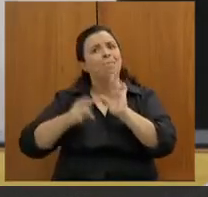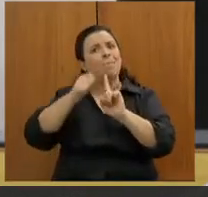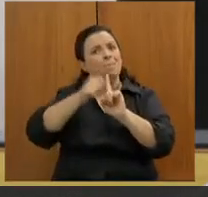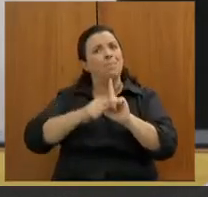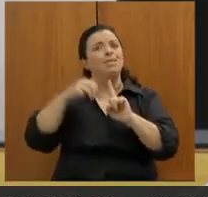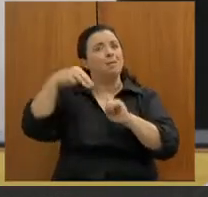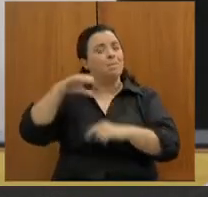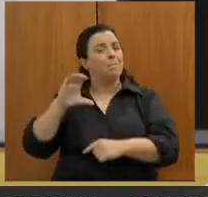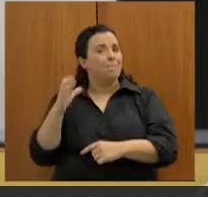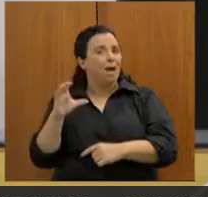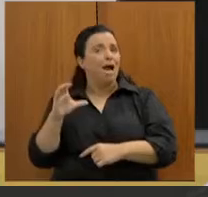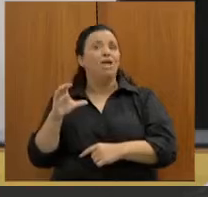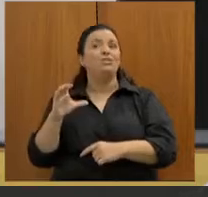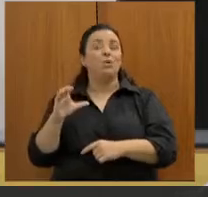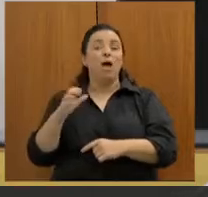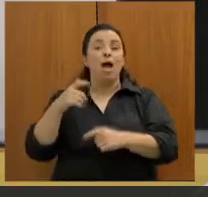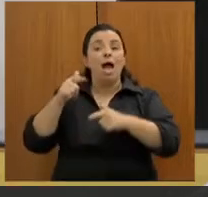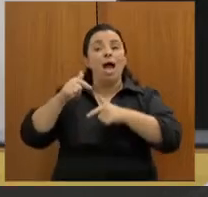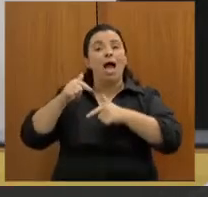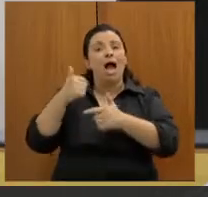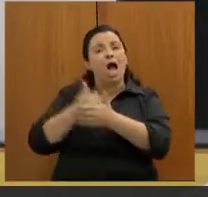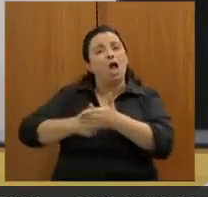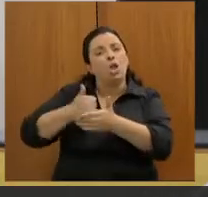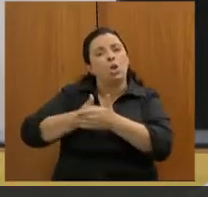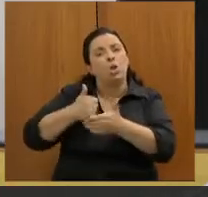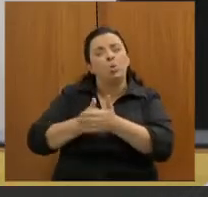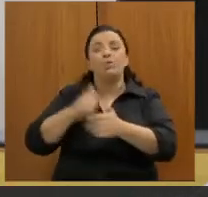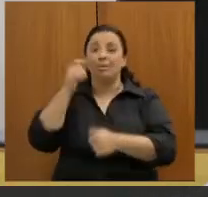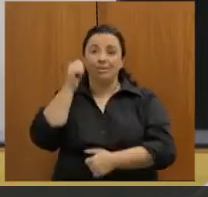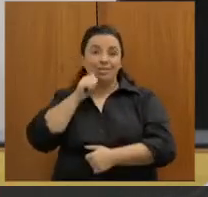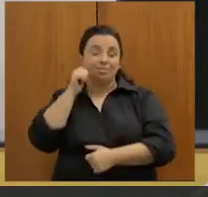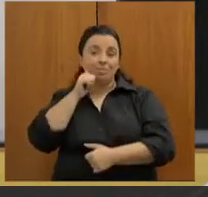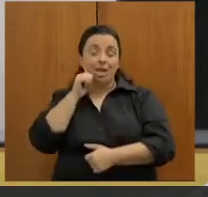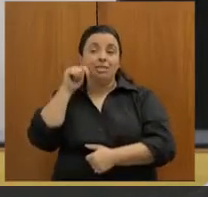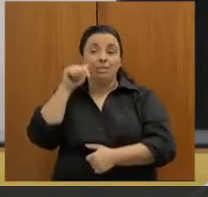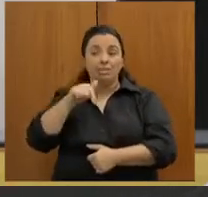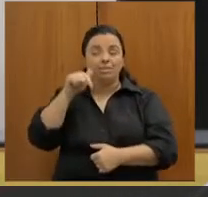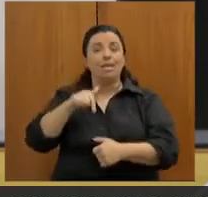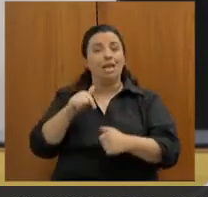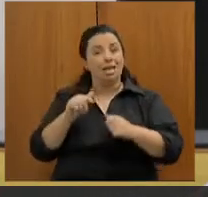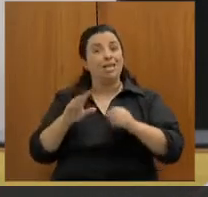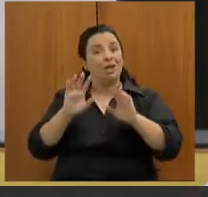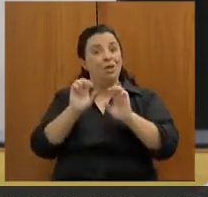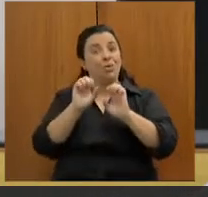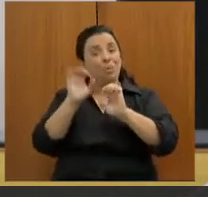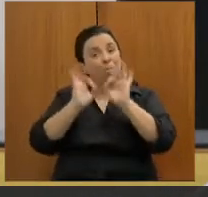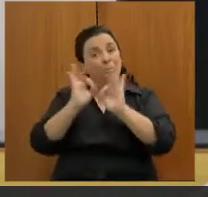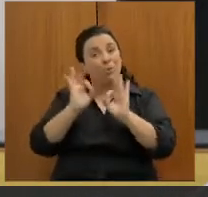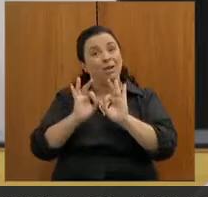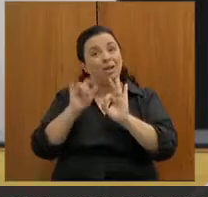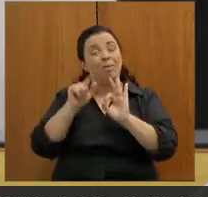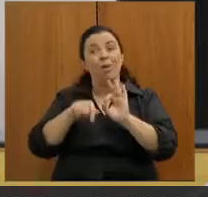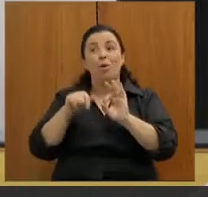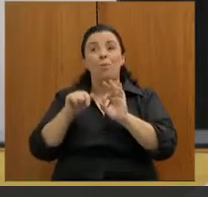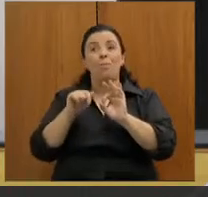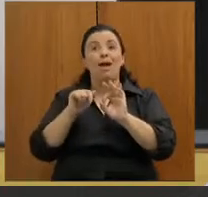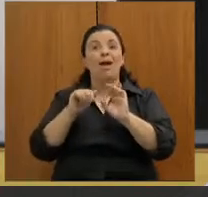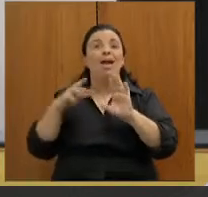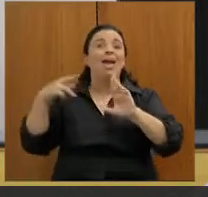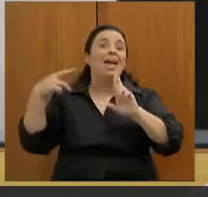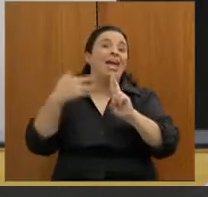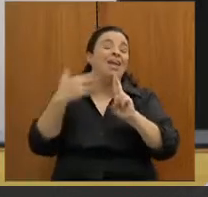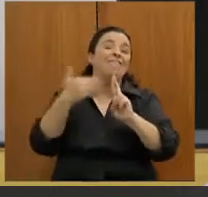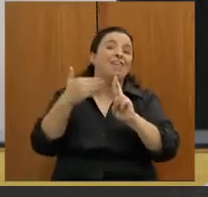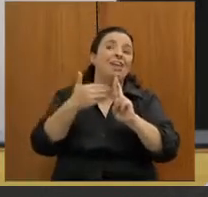das políticas sociais que já se tornou uma grande referência aqui na casa e no nosso estado